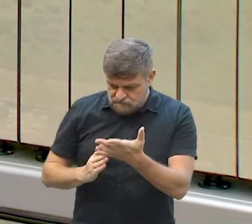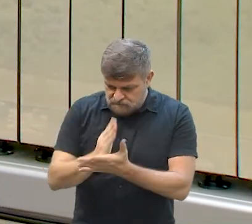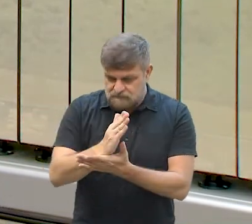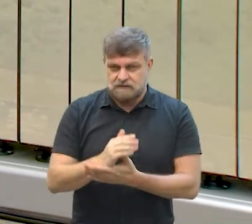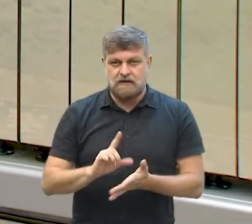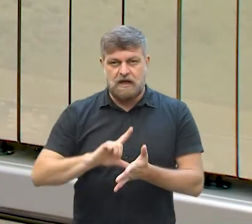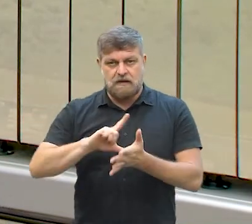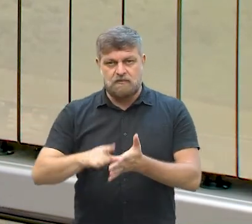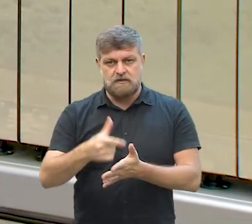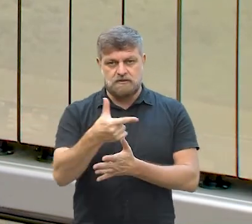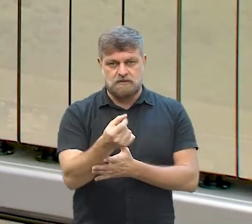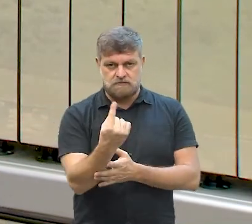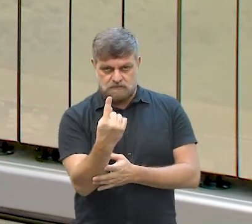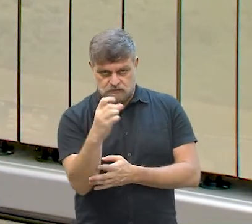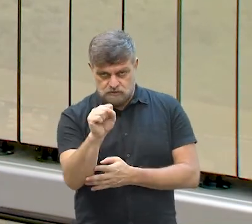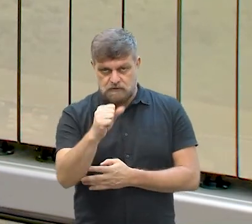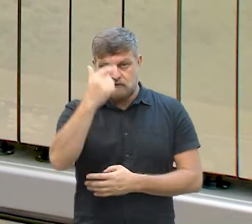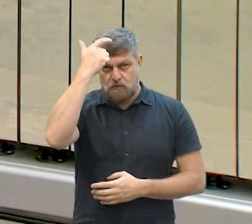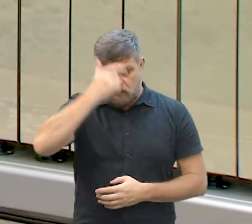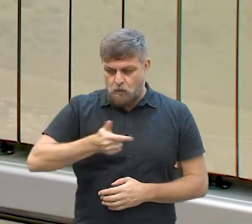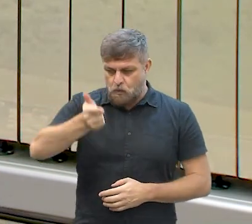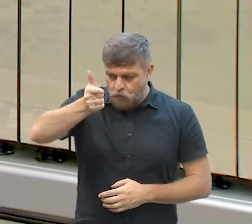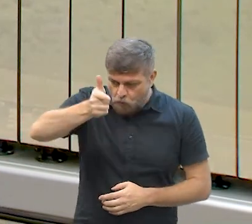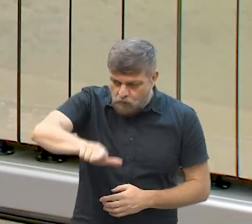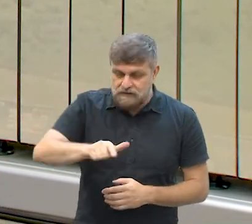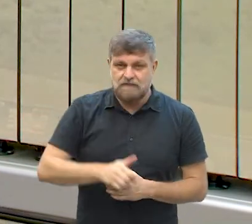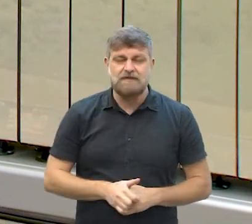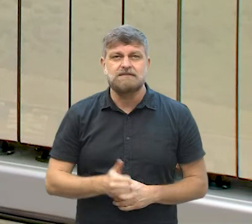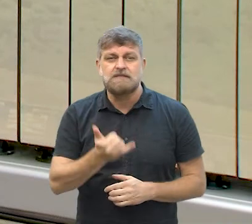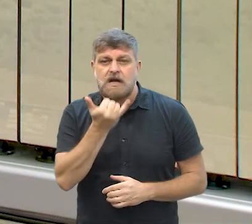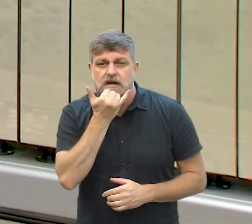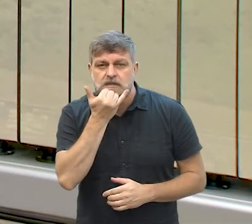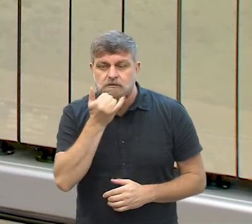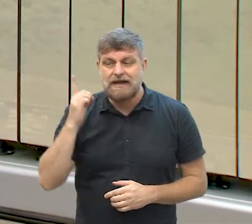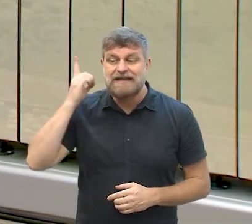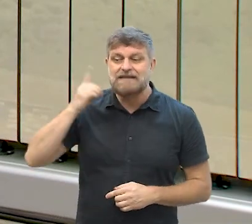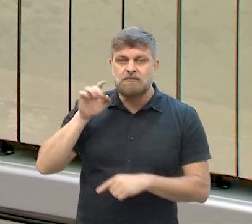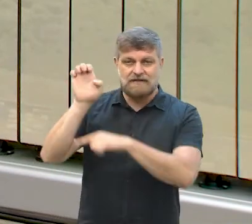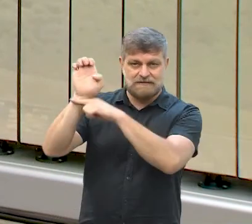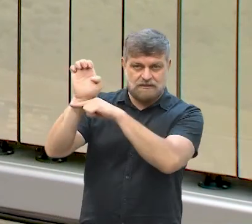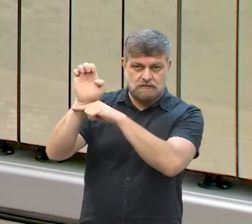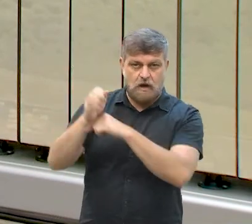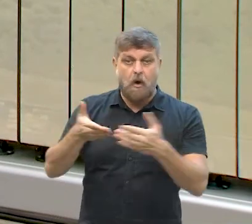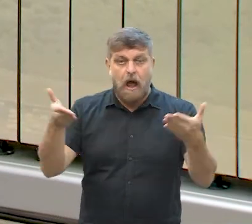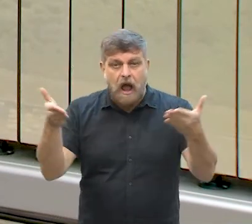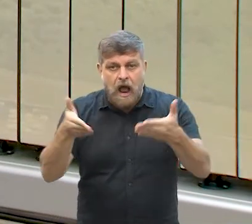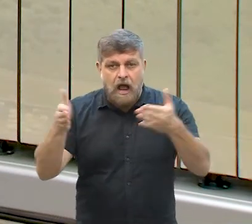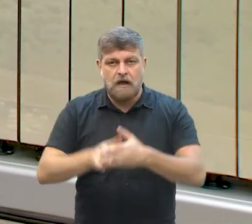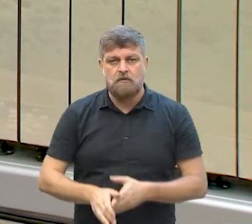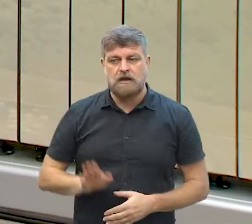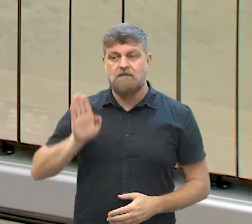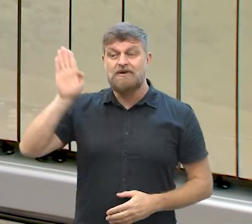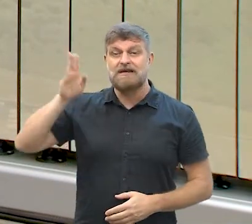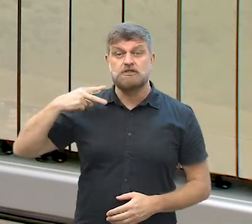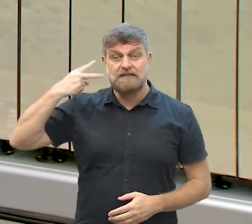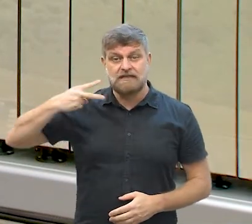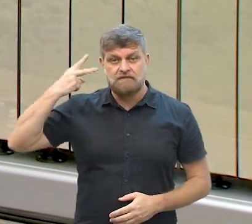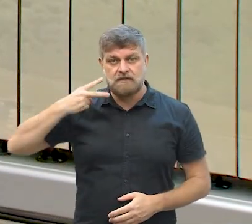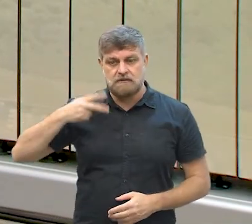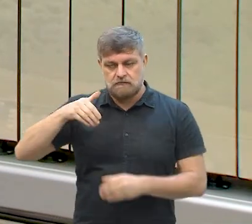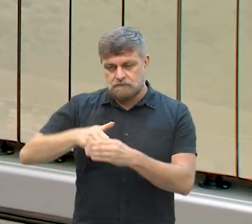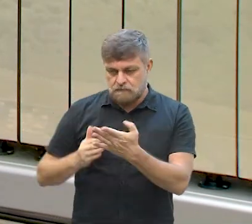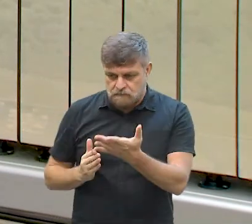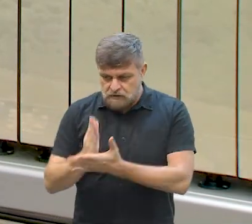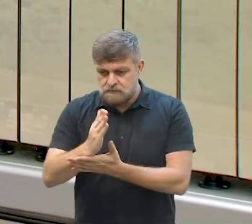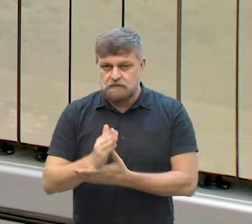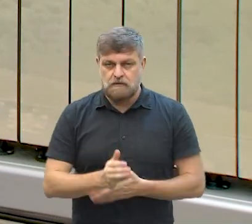eleito, eu pude participar disso. 2018, de novo, candidato a vereador, a deputado estadual, e agora candidato